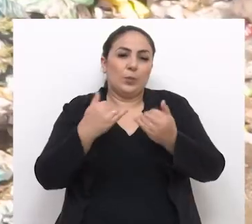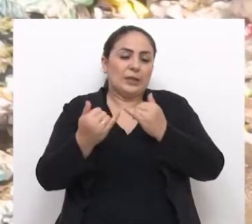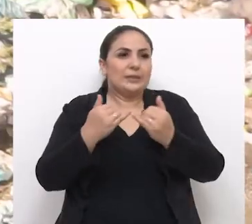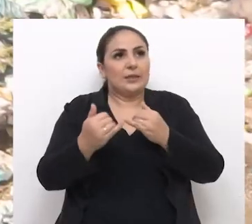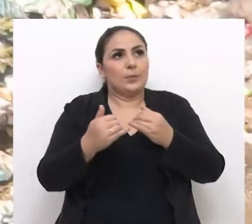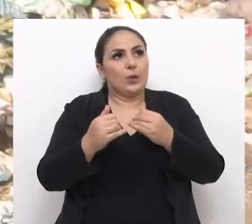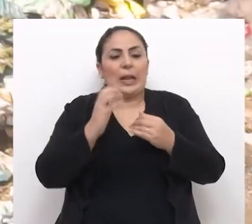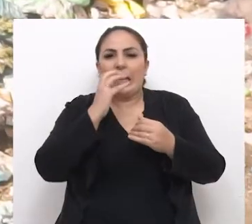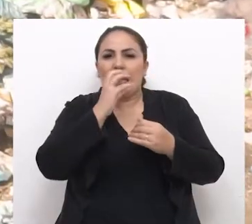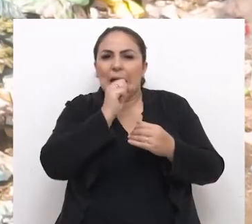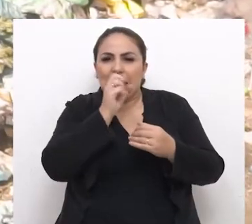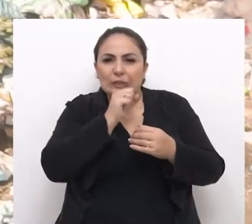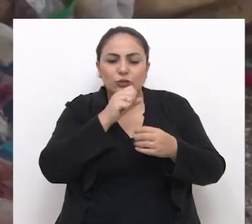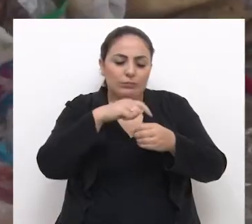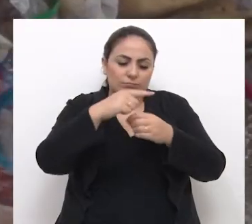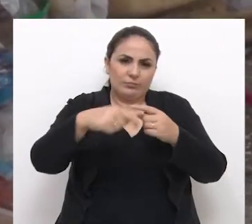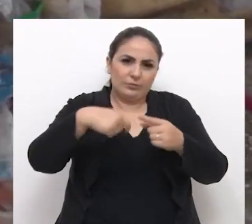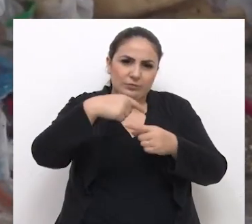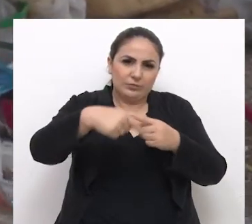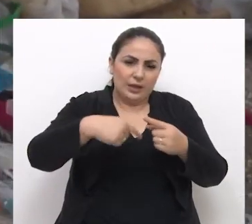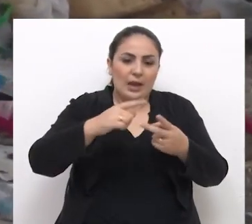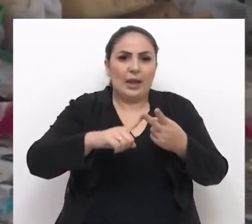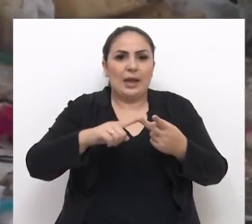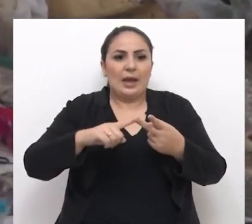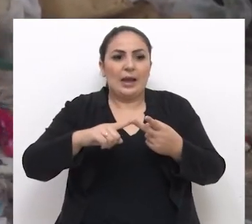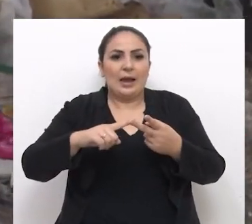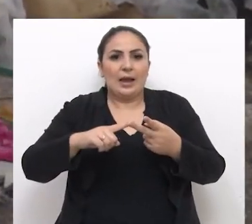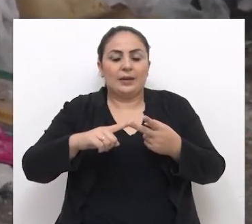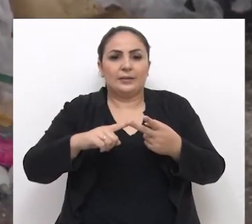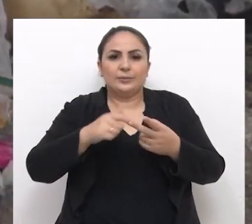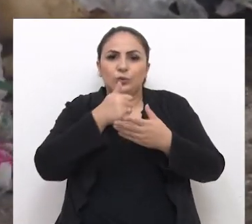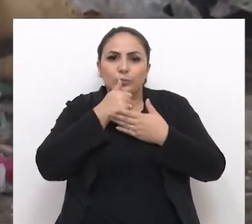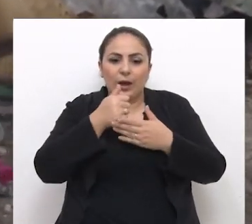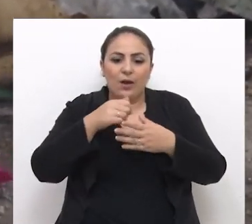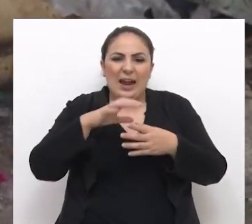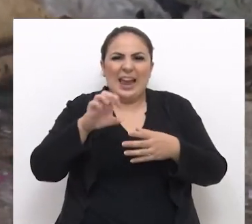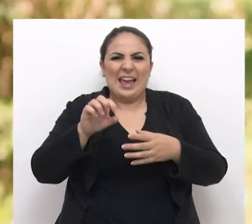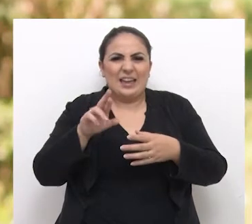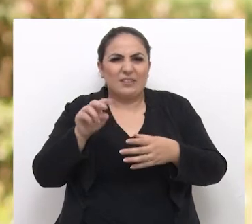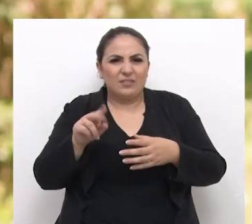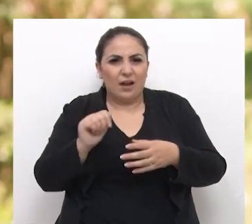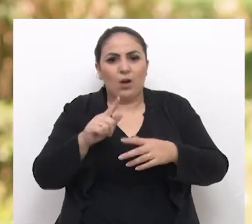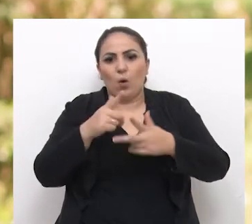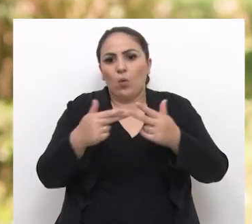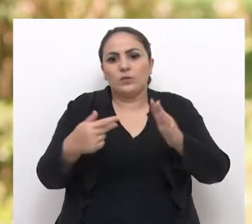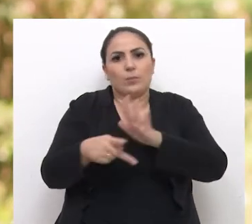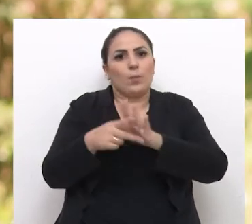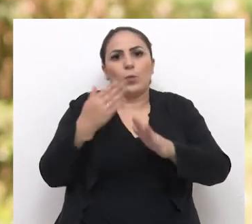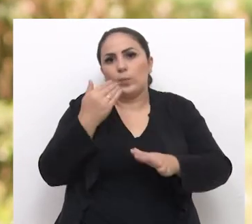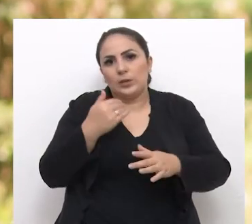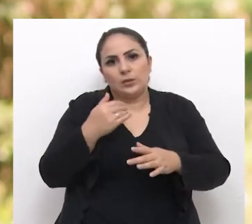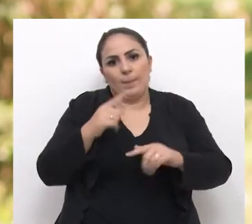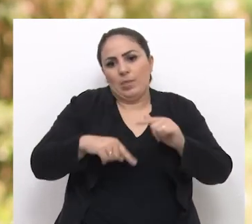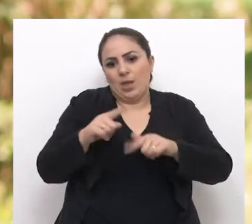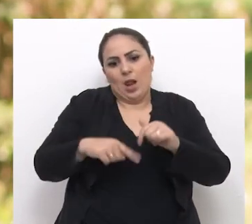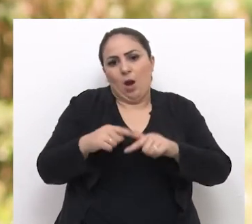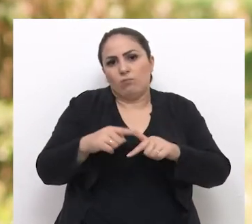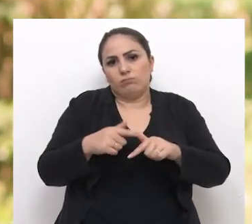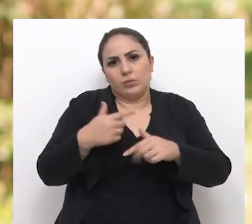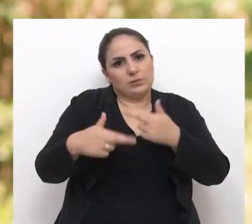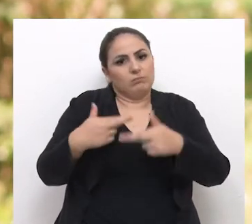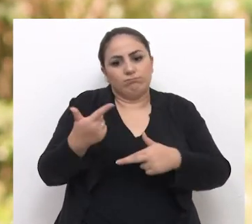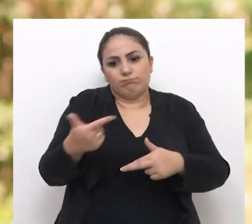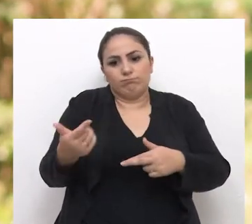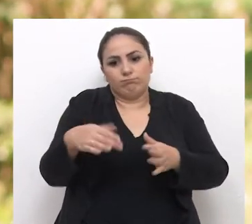casca de laranja para nós, erva, essas coisas de restaurante, né? E o material não está chegando para